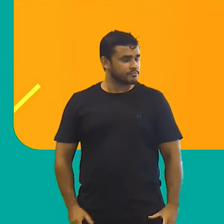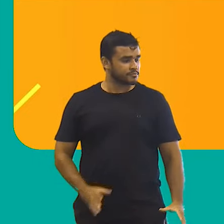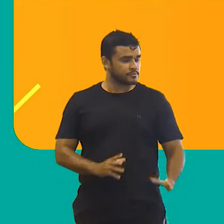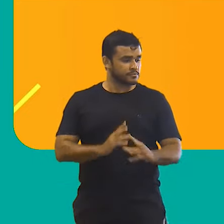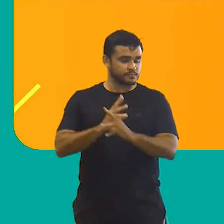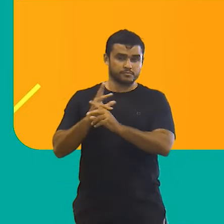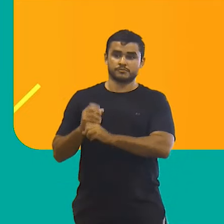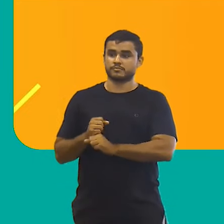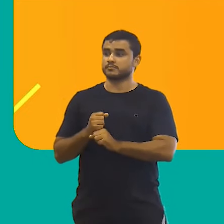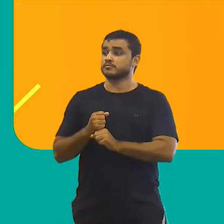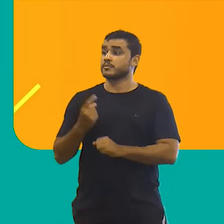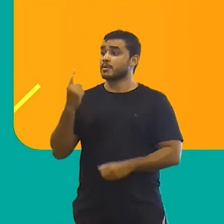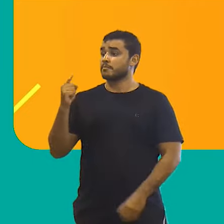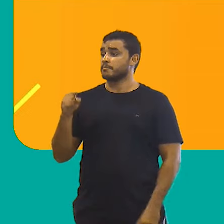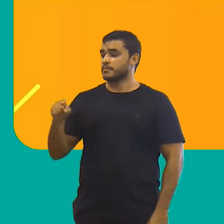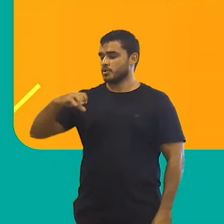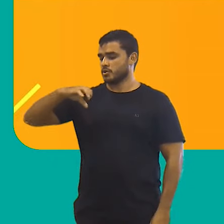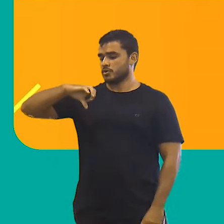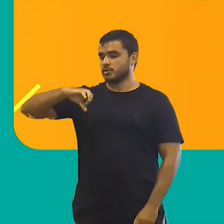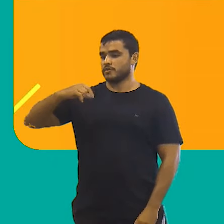dias. Isso vai dar